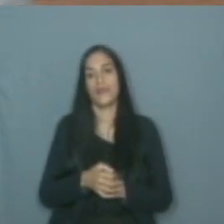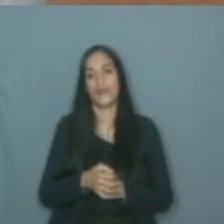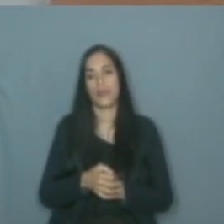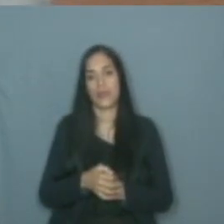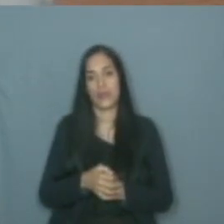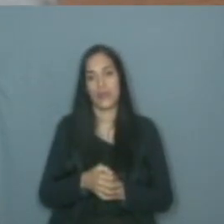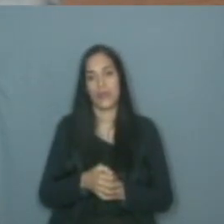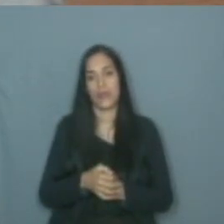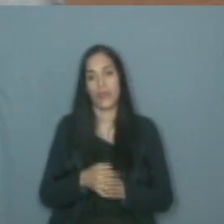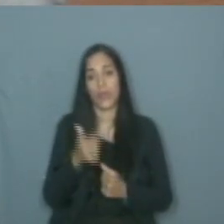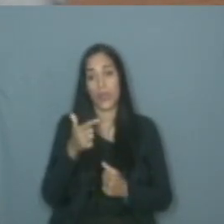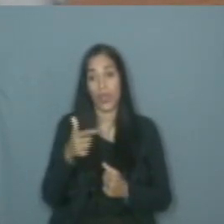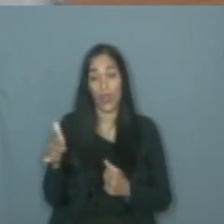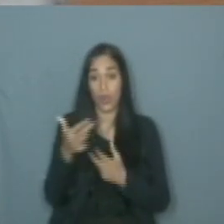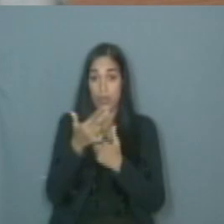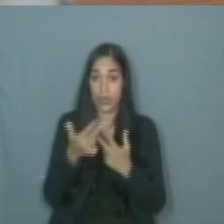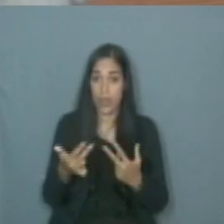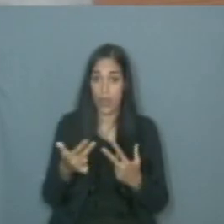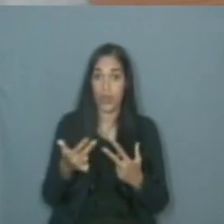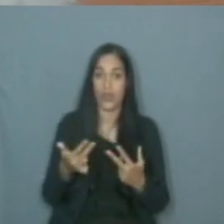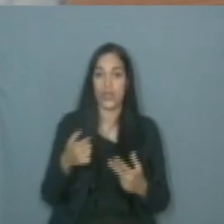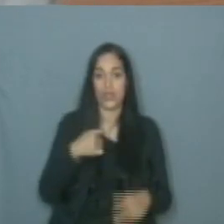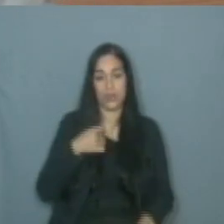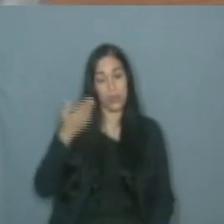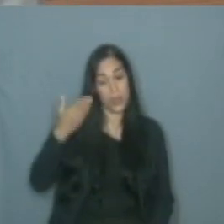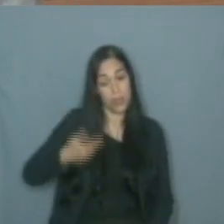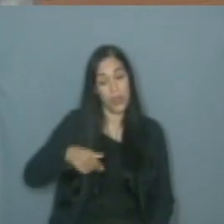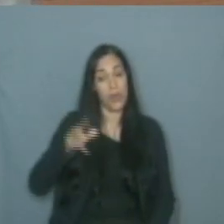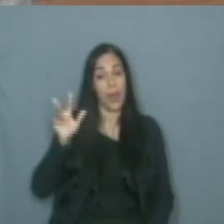E aí, tem uma outra coisa que é muito cara para mim.